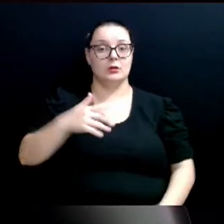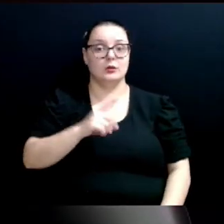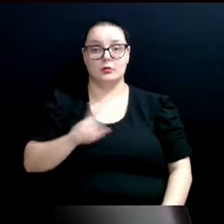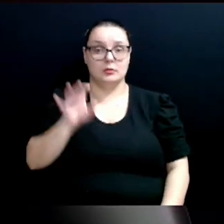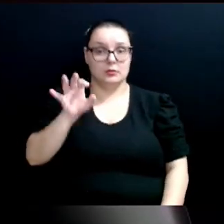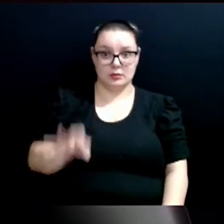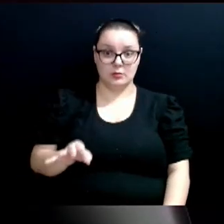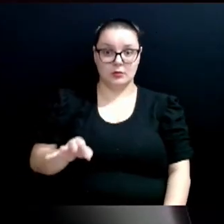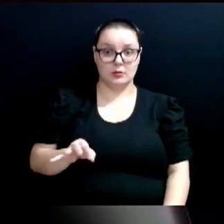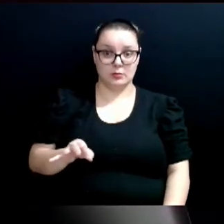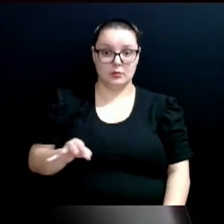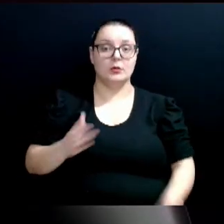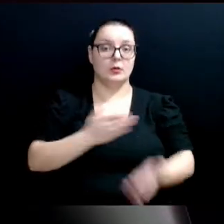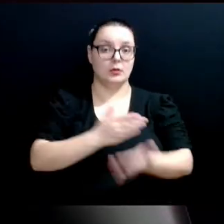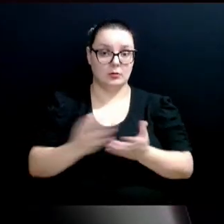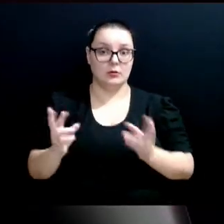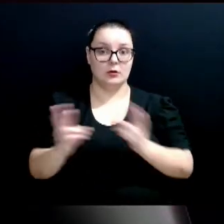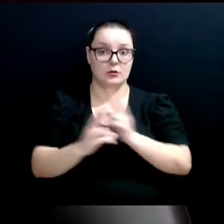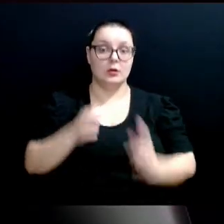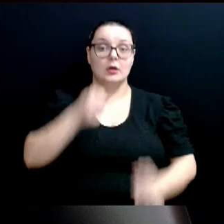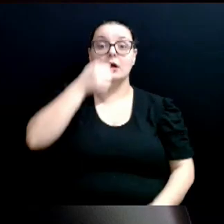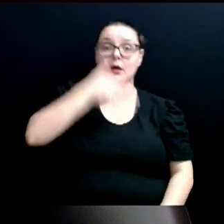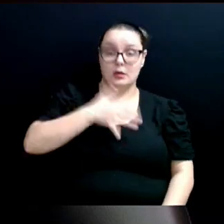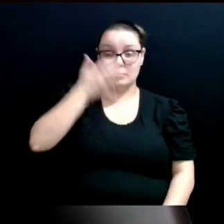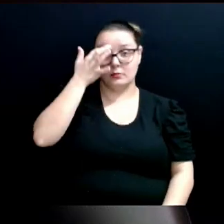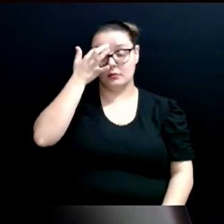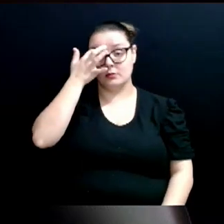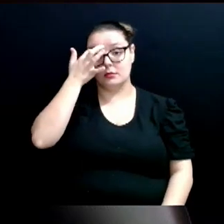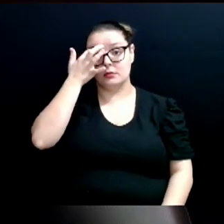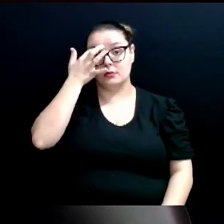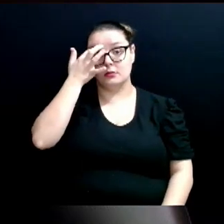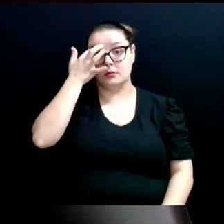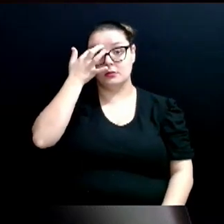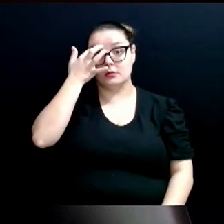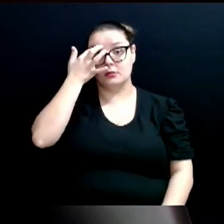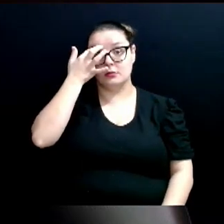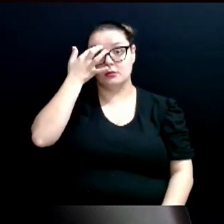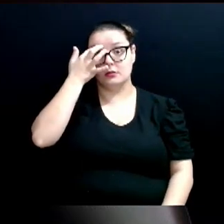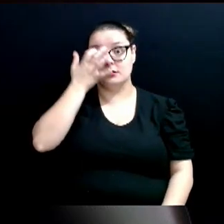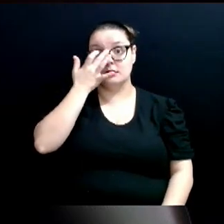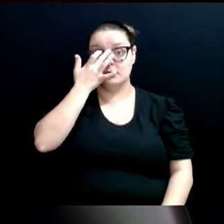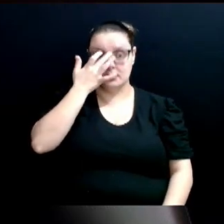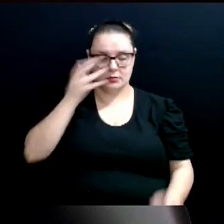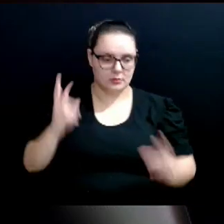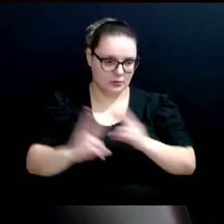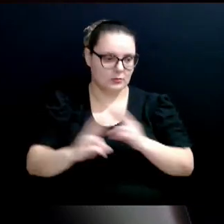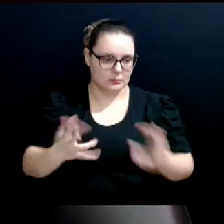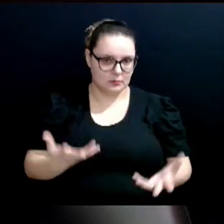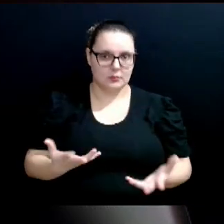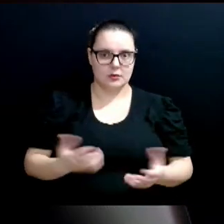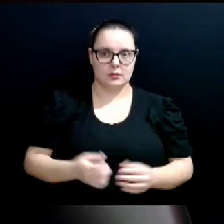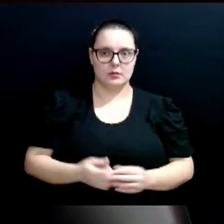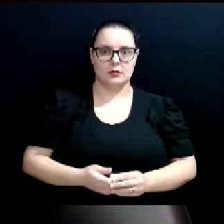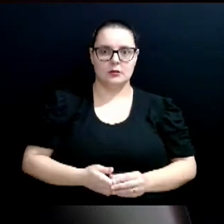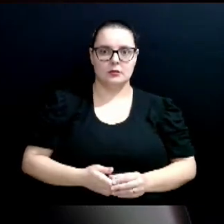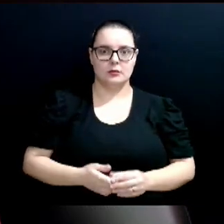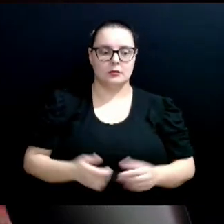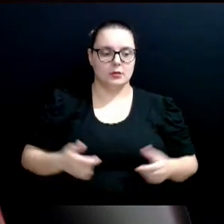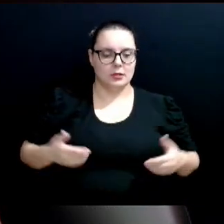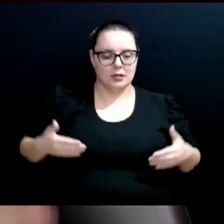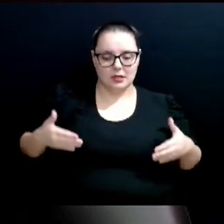a ser relações até abusivas, essas relações, você se diminui, você